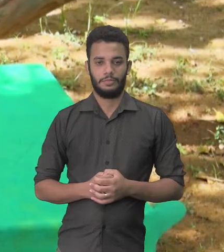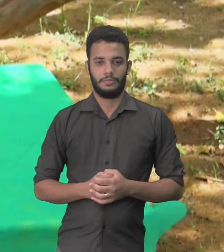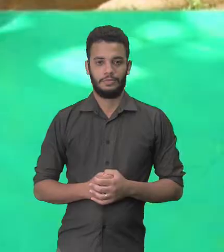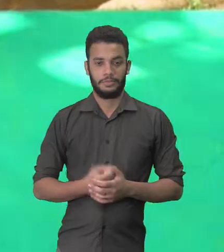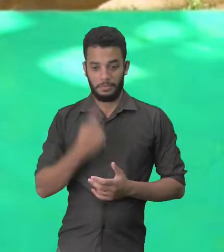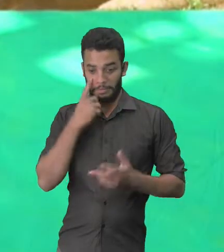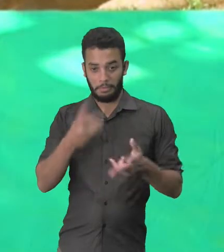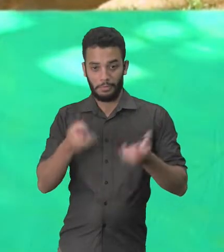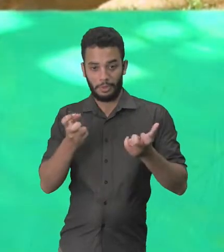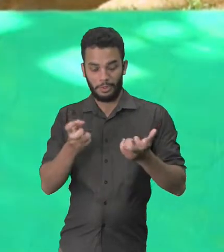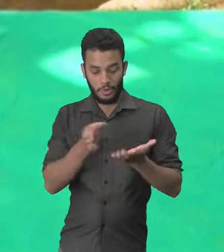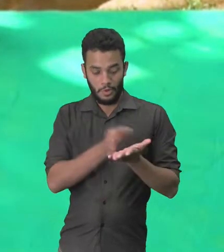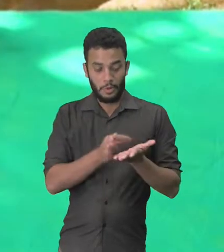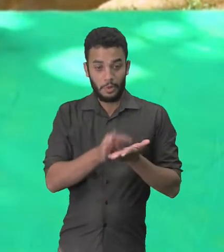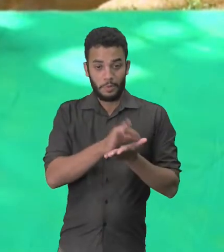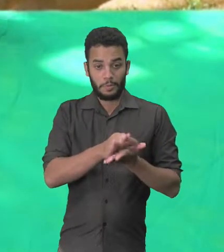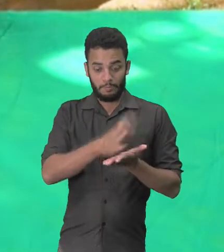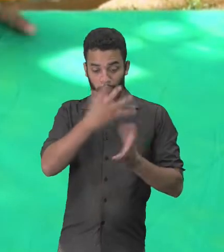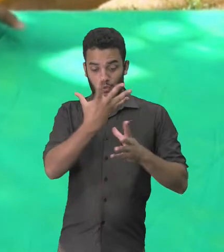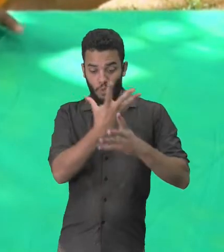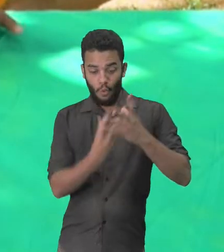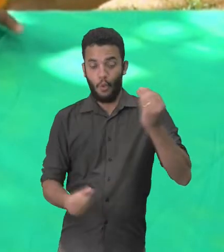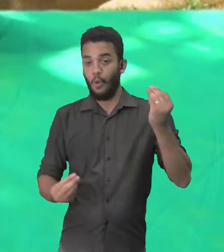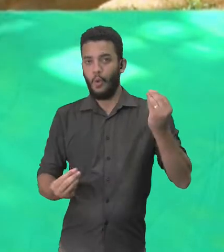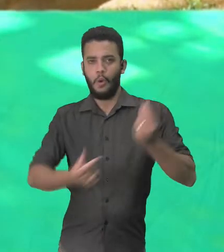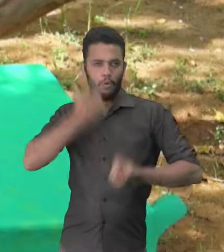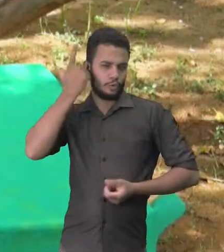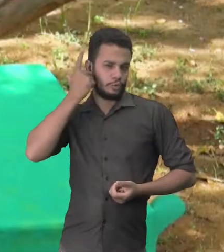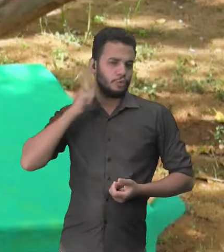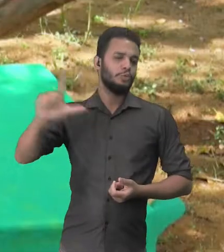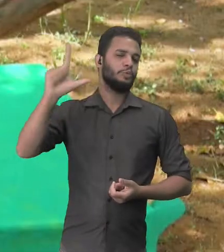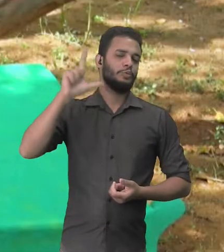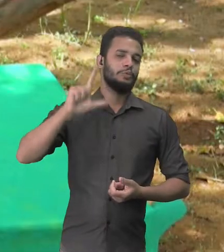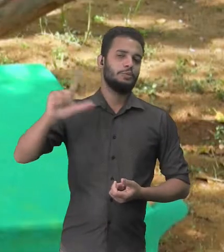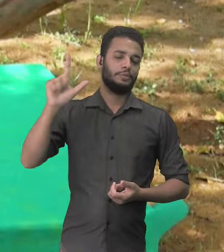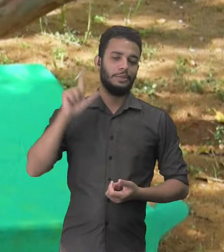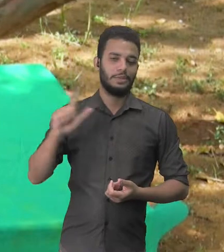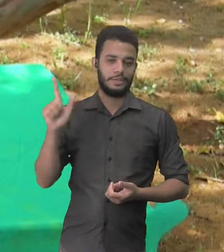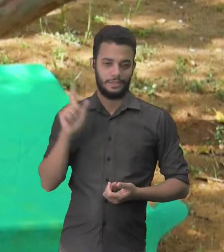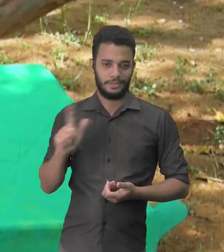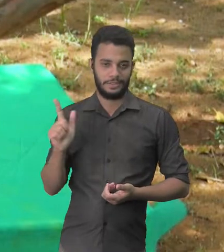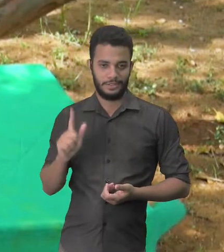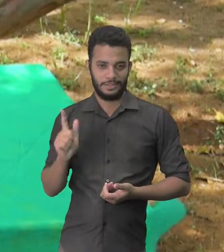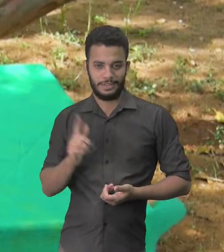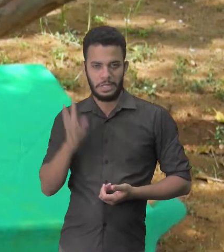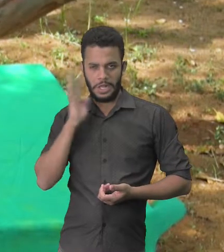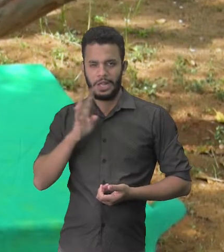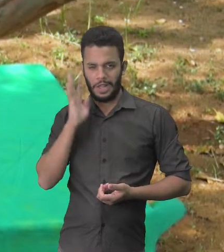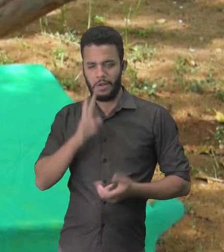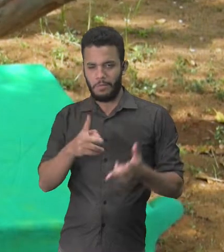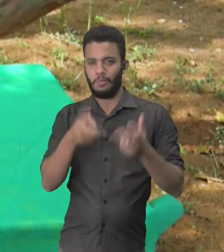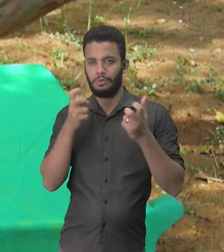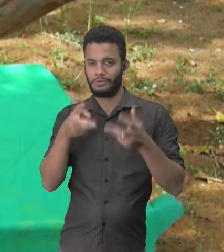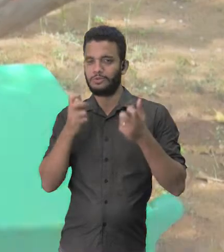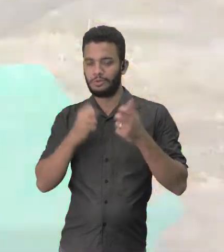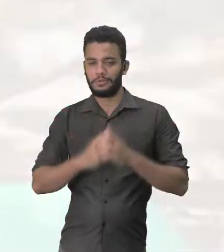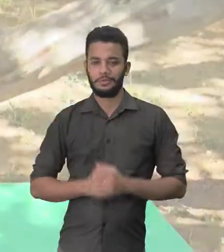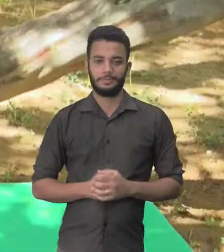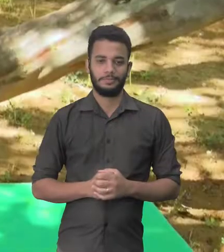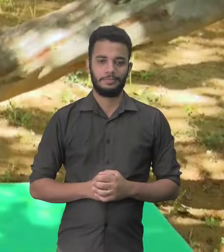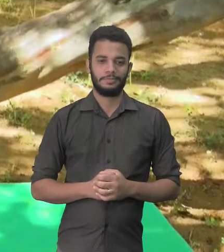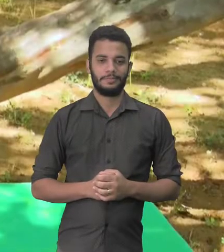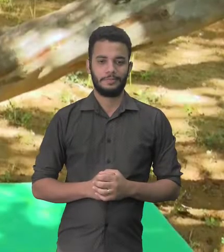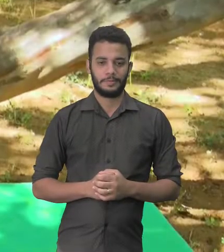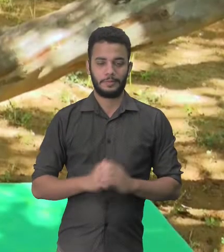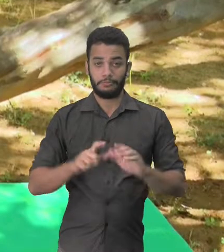Tchana! Está pronta a mágica. Fiz a minha vez desaparecer, como eu falei no início da apresentação.